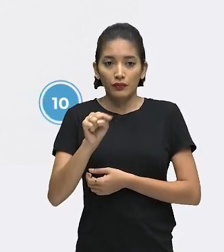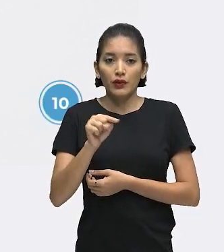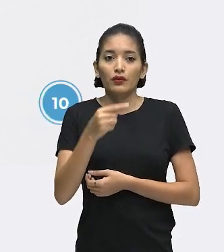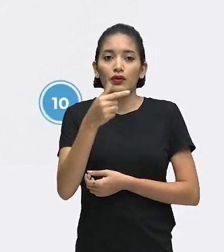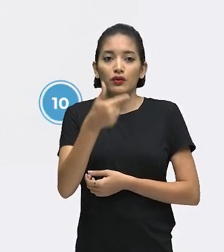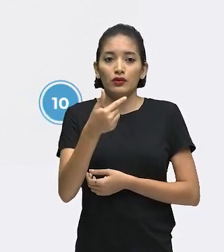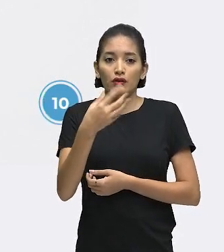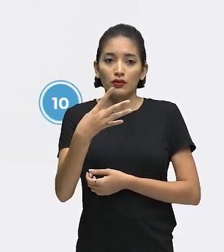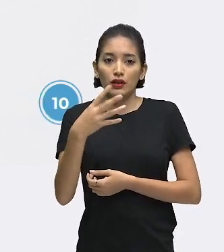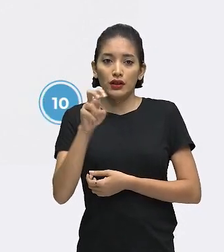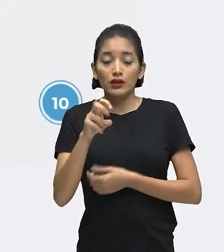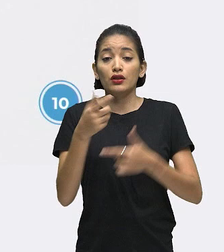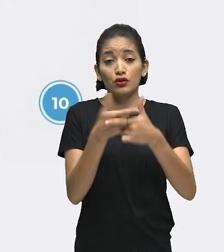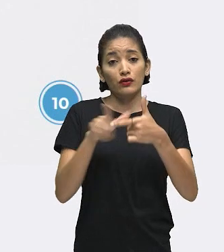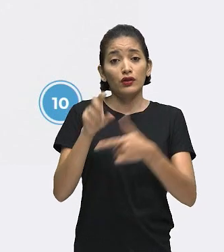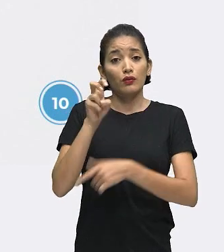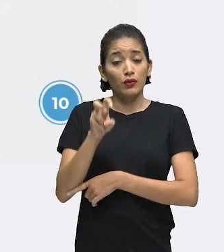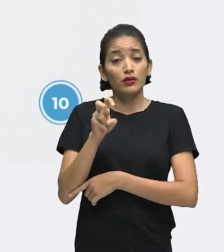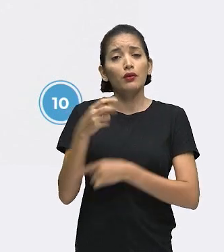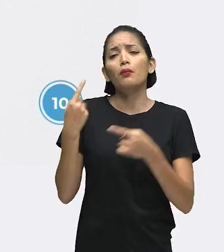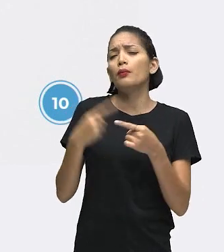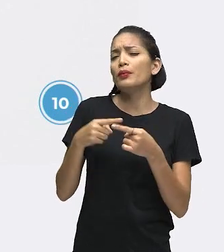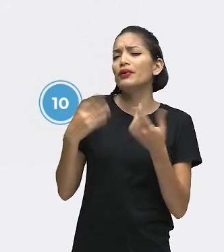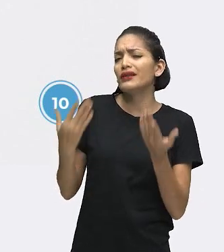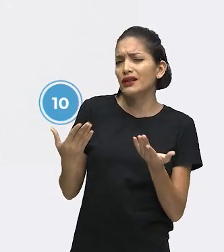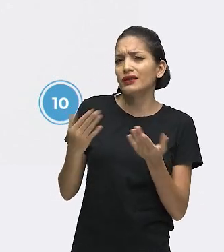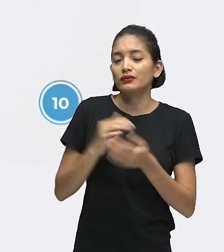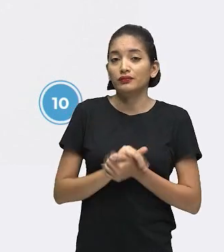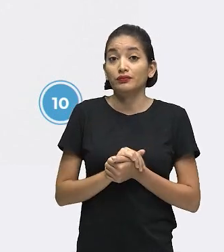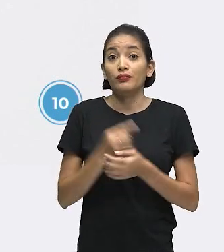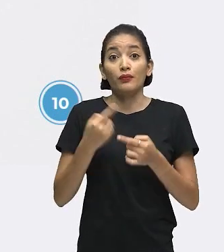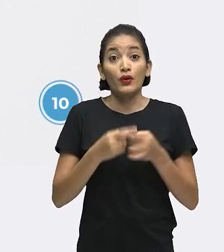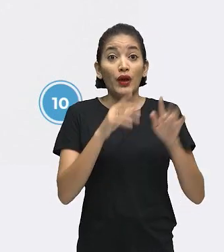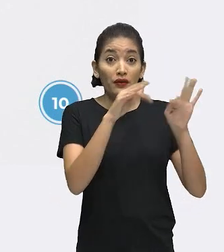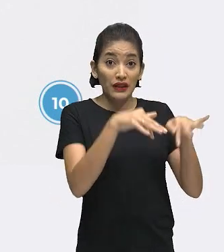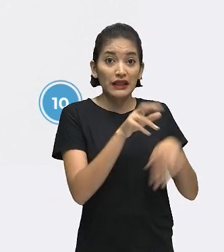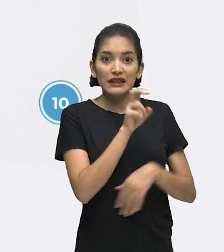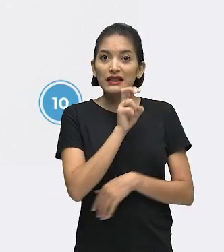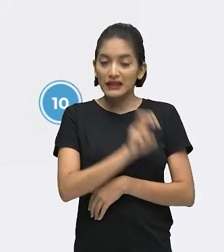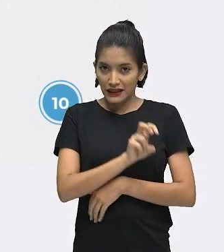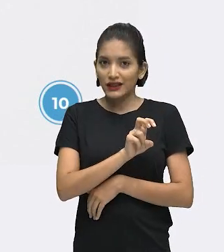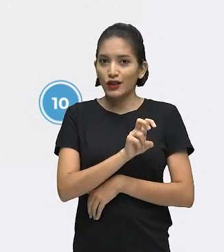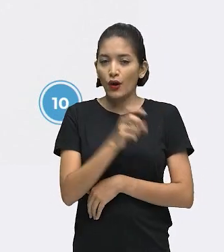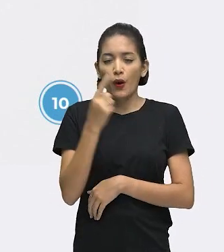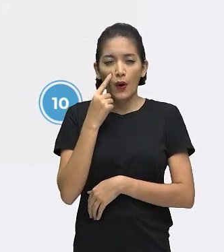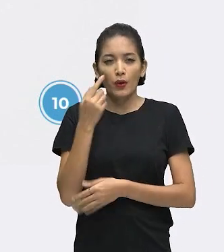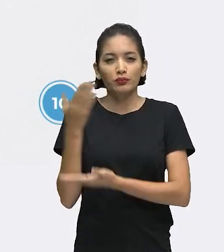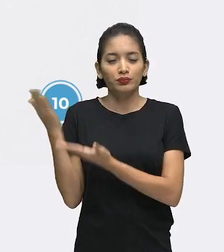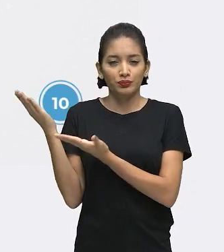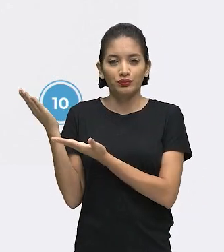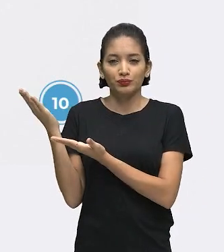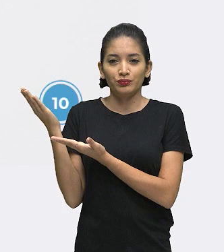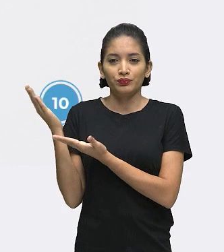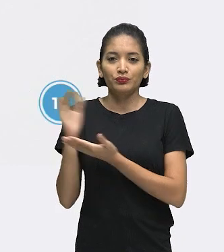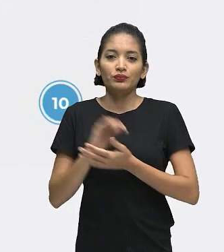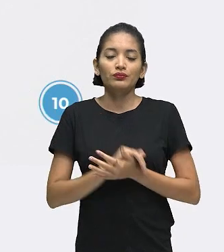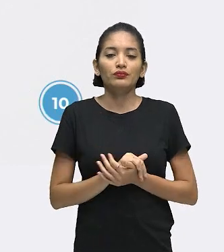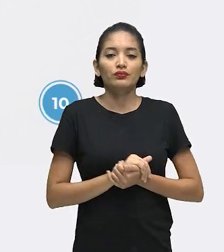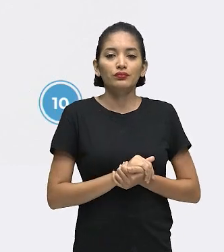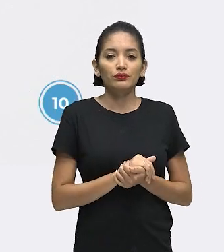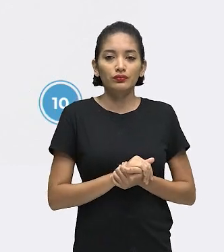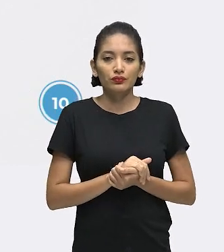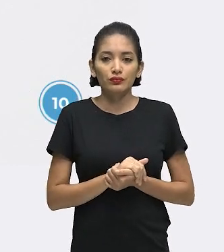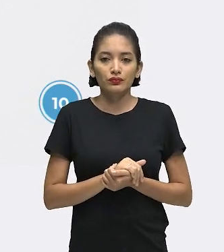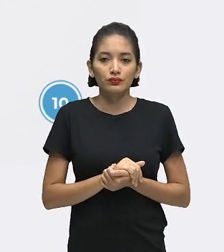38.245 é divisível por 5. Por quê? Porque ele termina em 5. Basta a gente ver aqui o último valor.